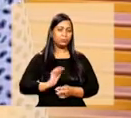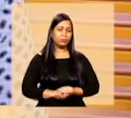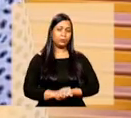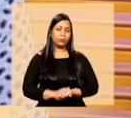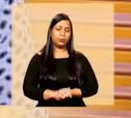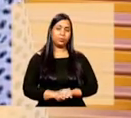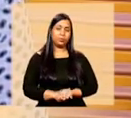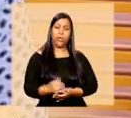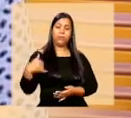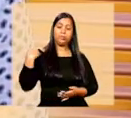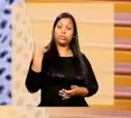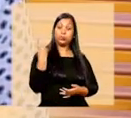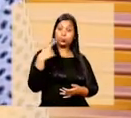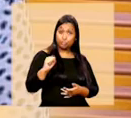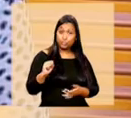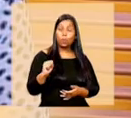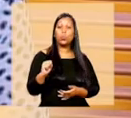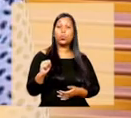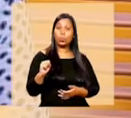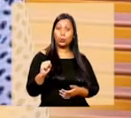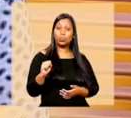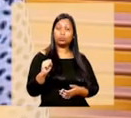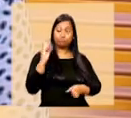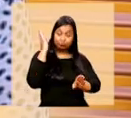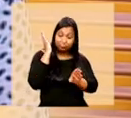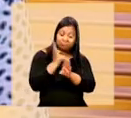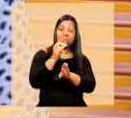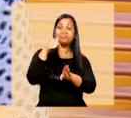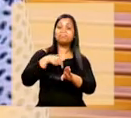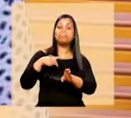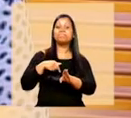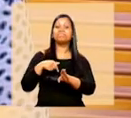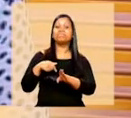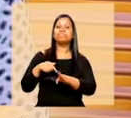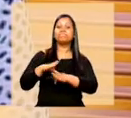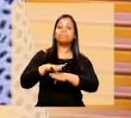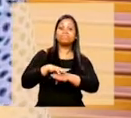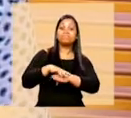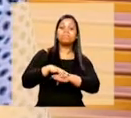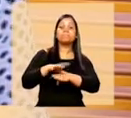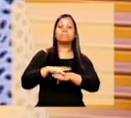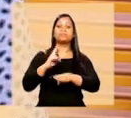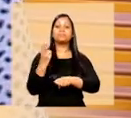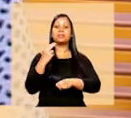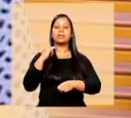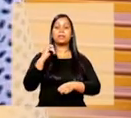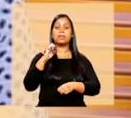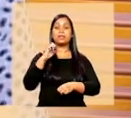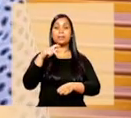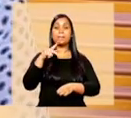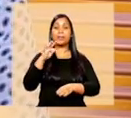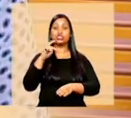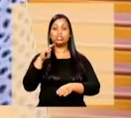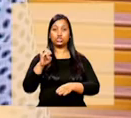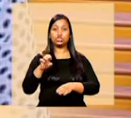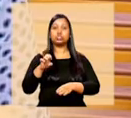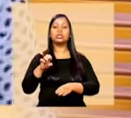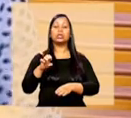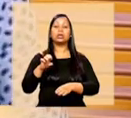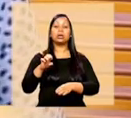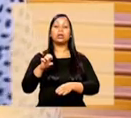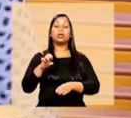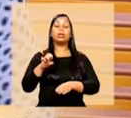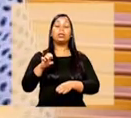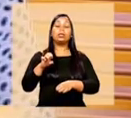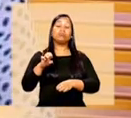e com 18 anos eu fui diagnosticada com portadora da hepatite autoimune. E